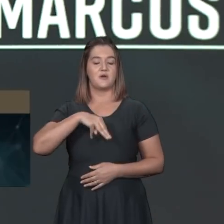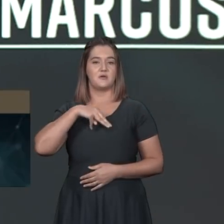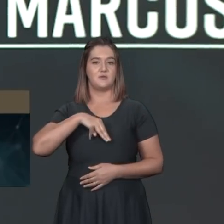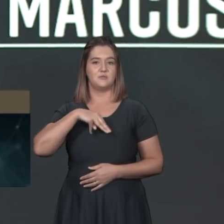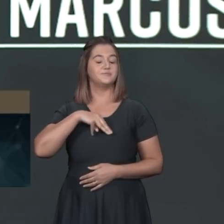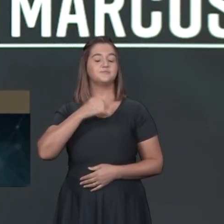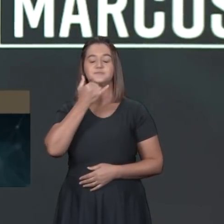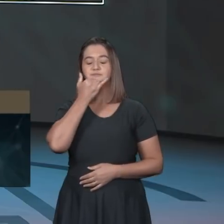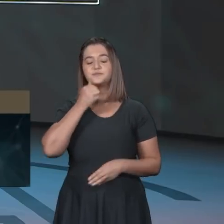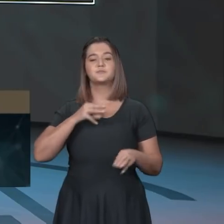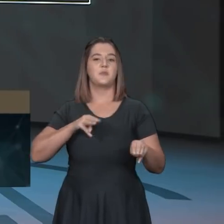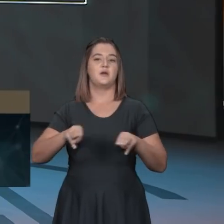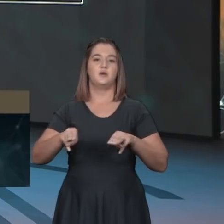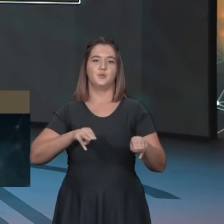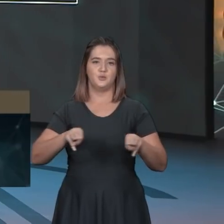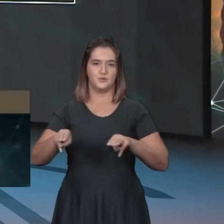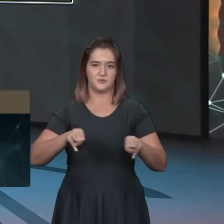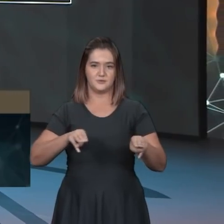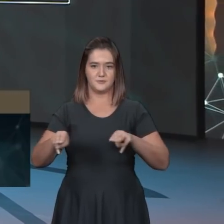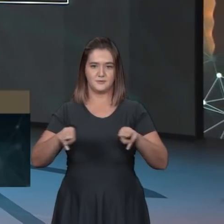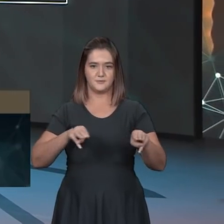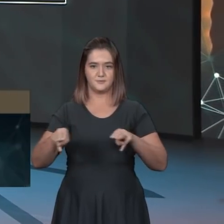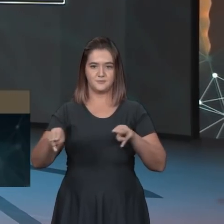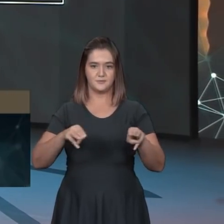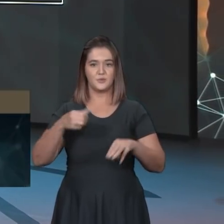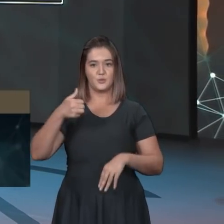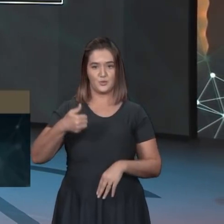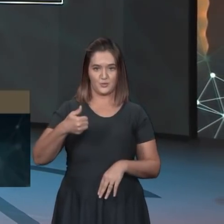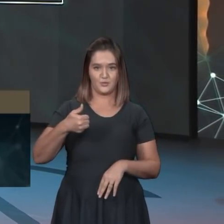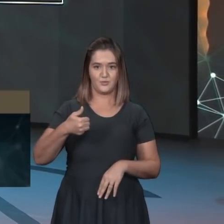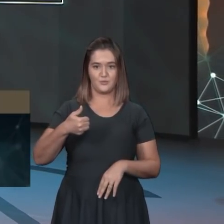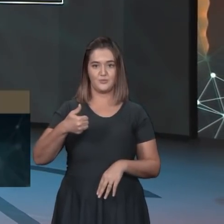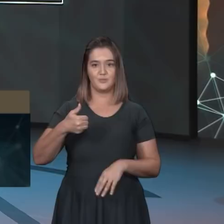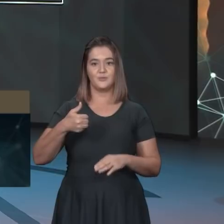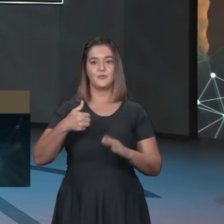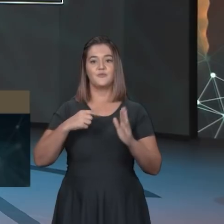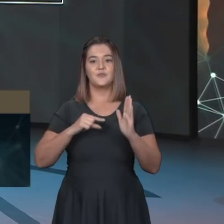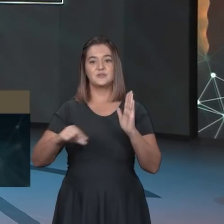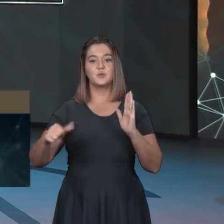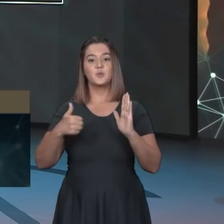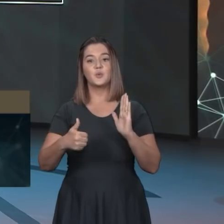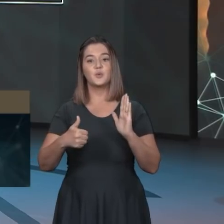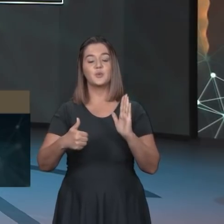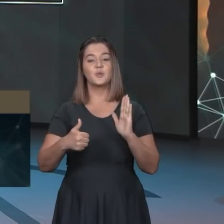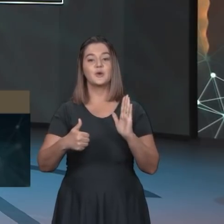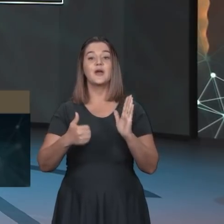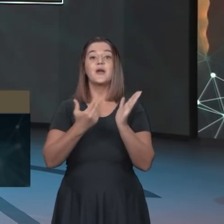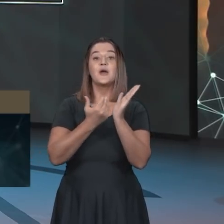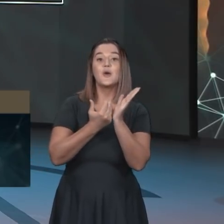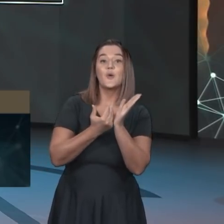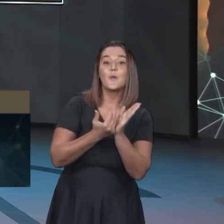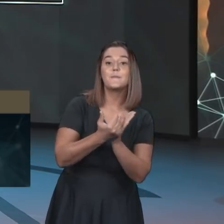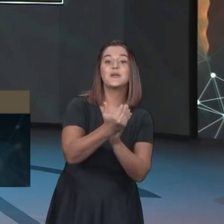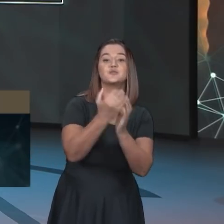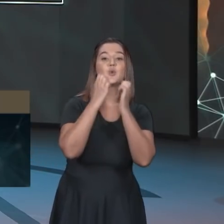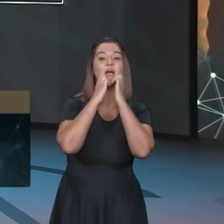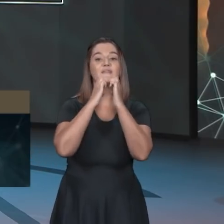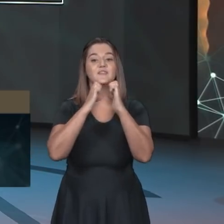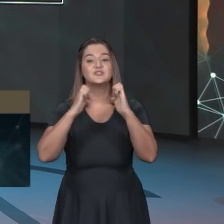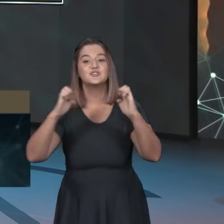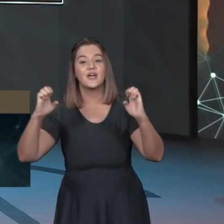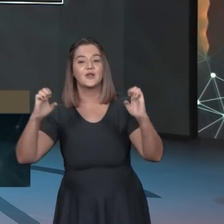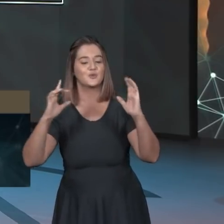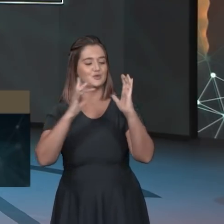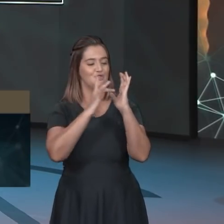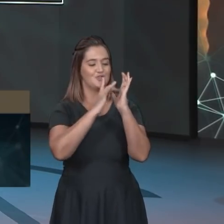Marcos capítulo 1, verso 1. Princípio do Evangelho de Jesus Cristo, o Filho